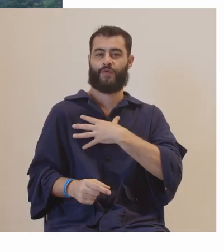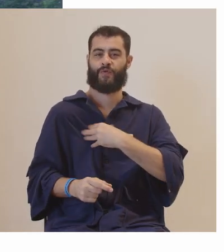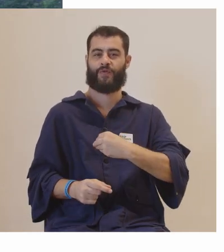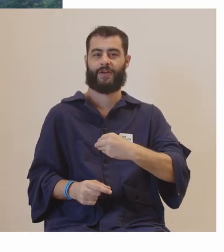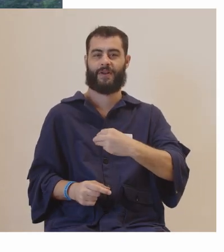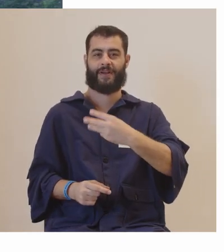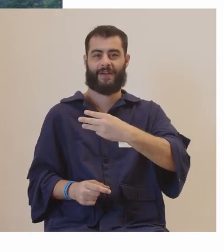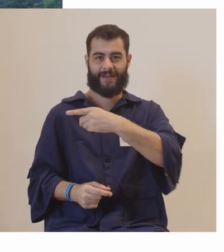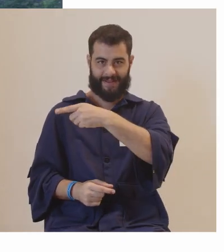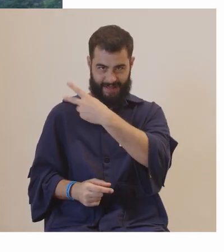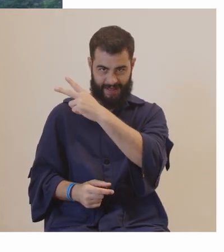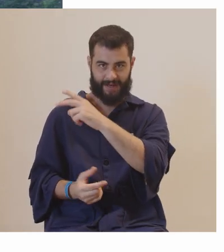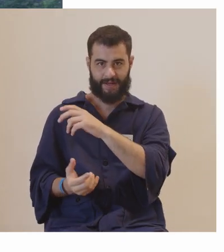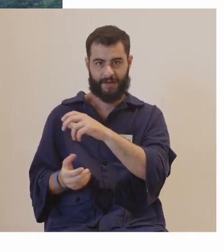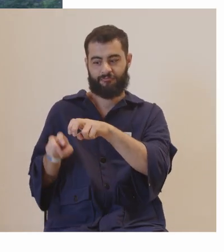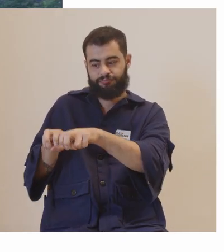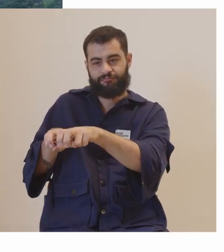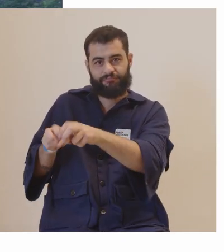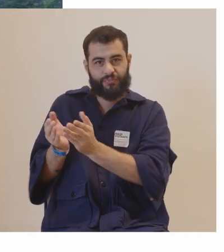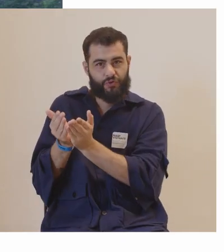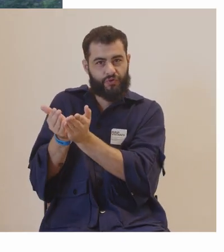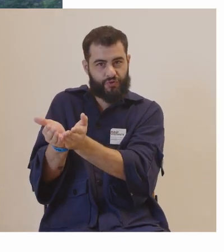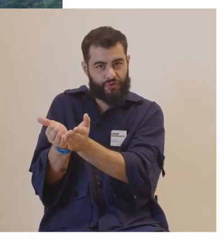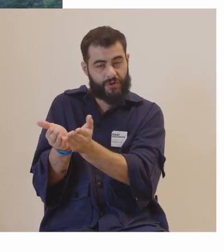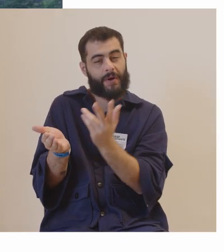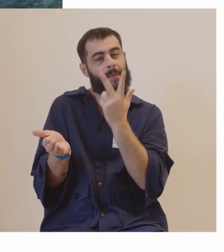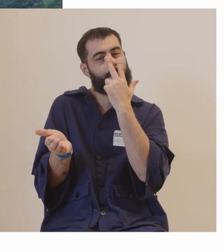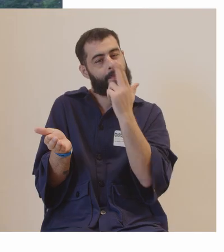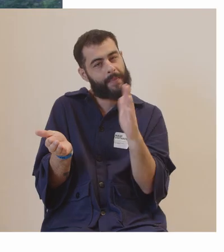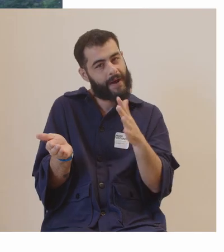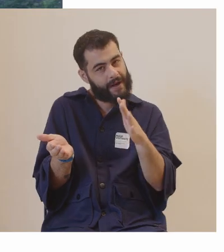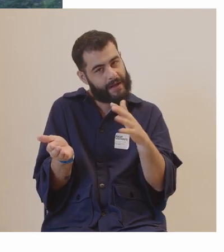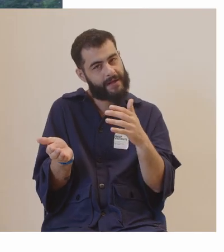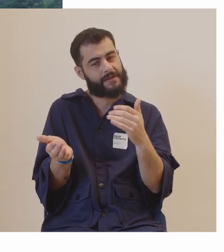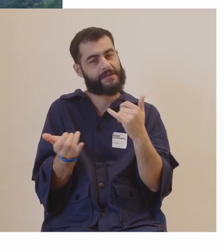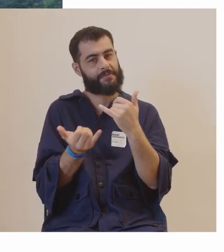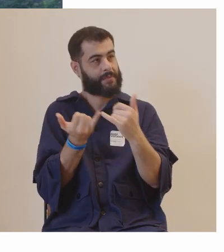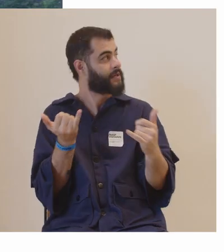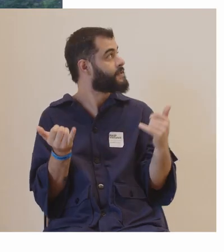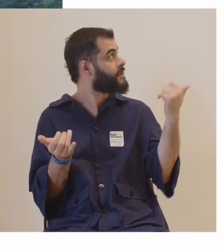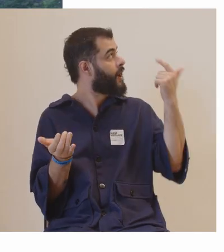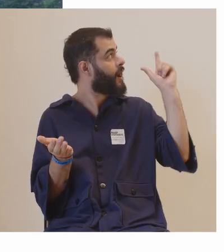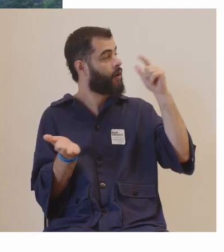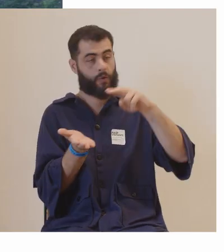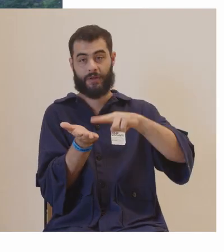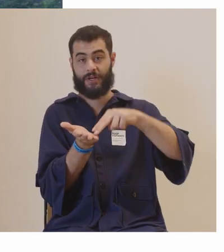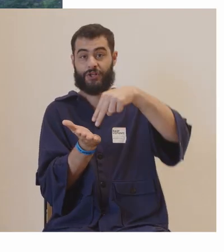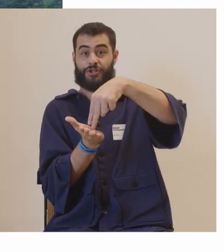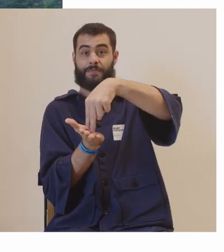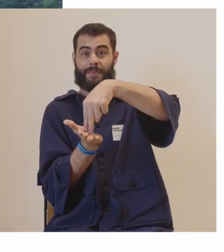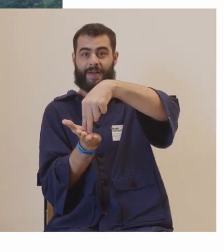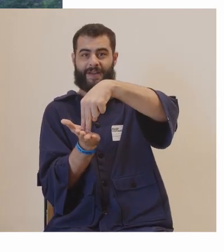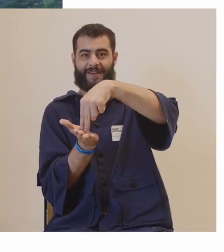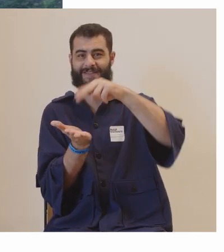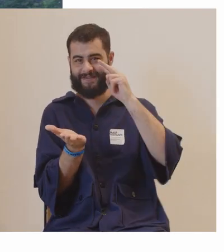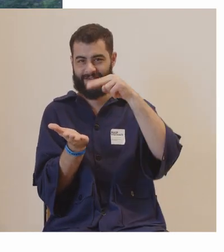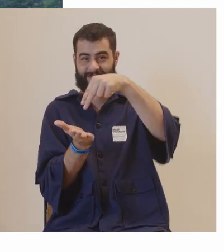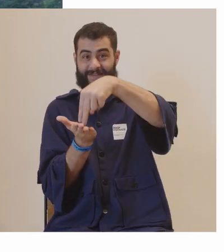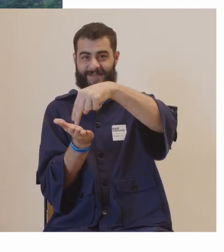essas figuras, né, sobretudo da Germaine de pé, etc., as figuras muito escultóricas, né, dessas